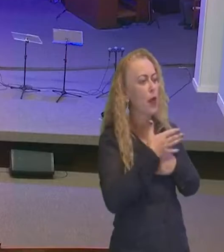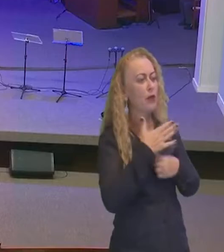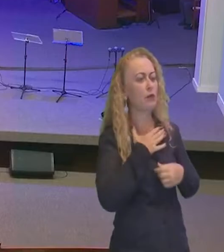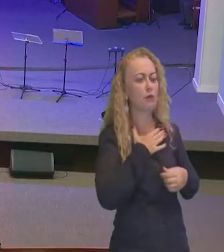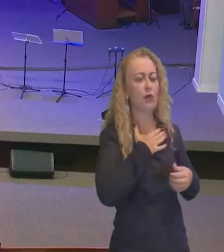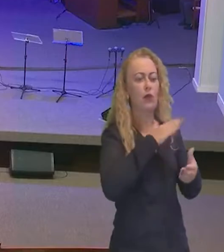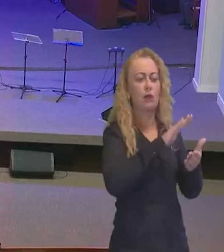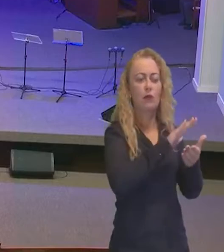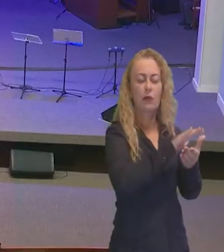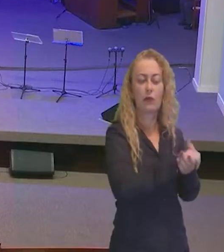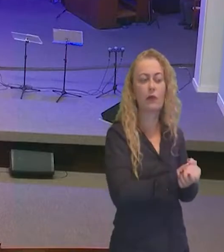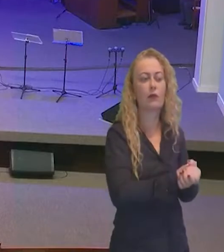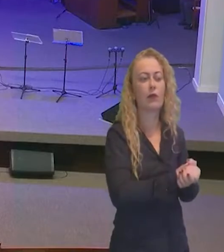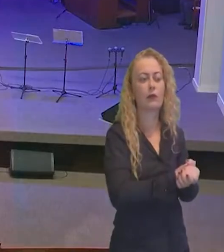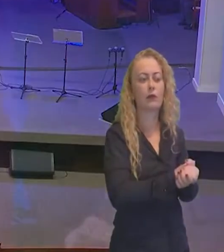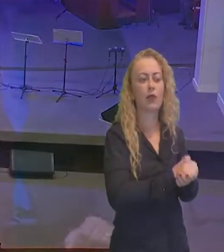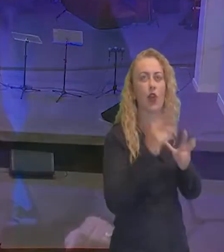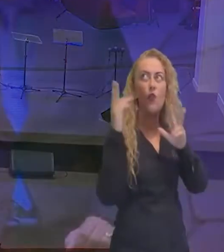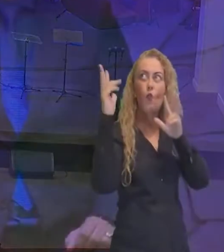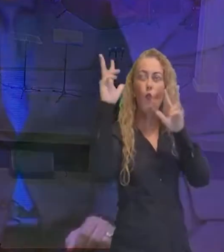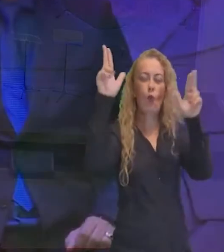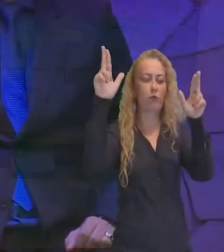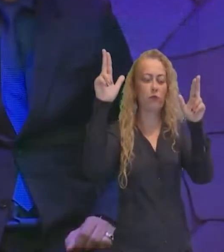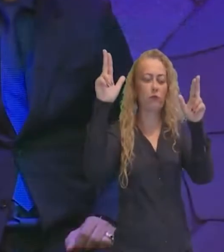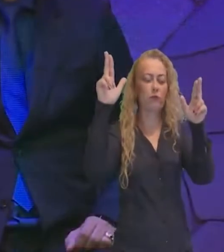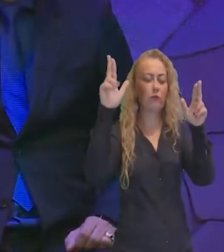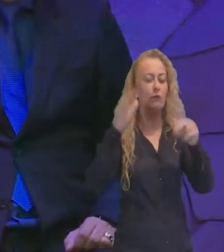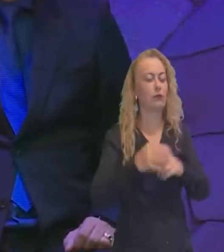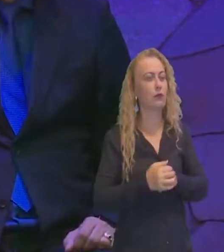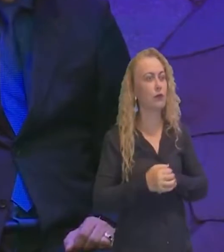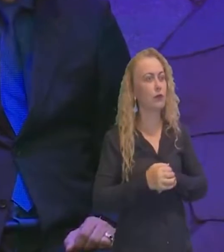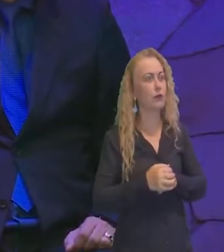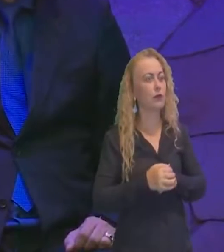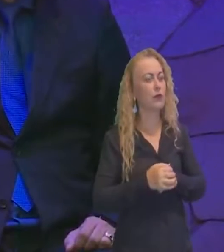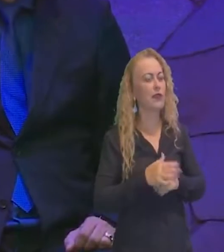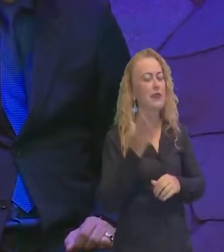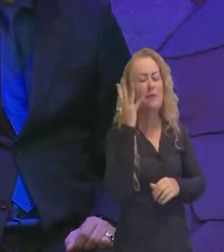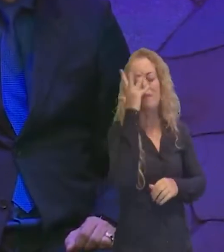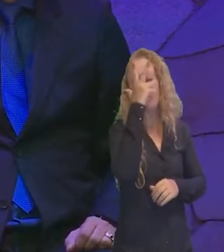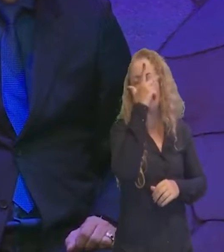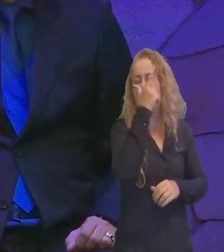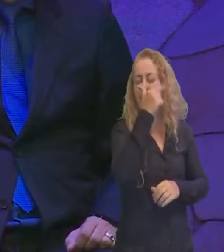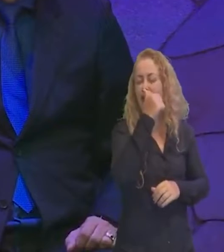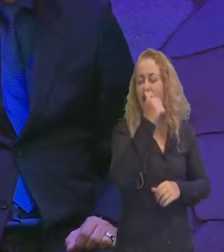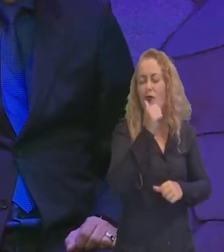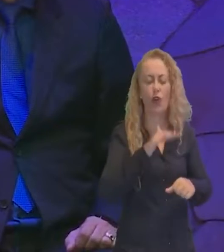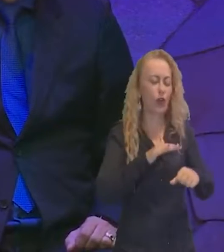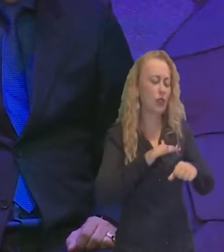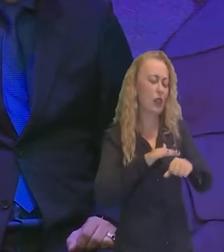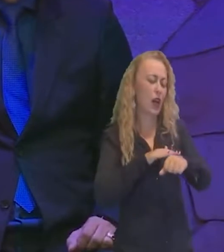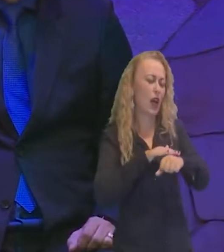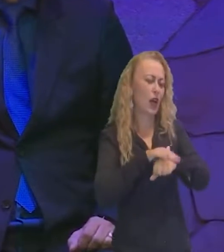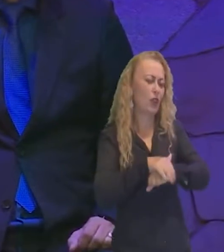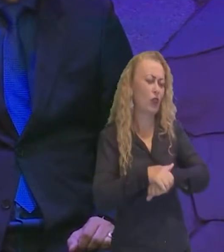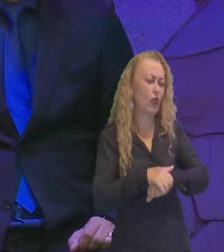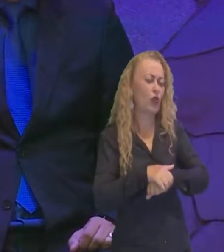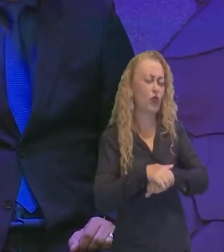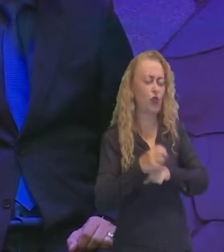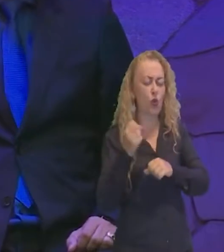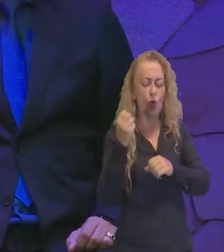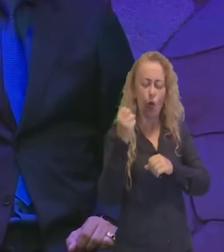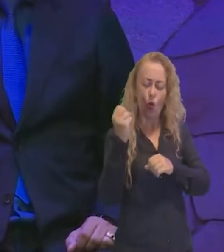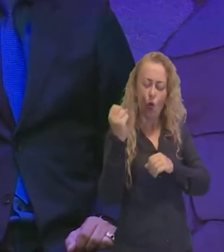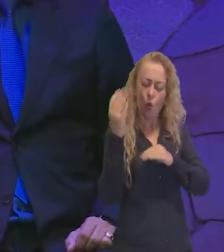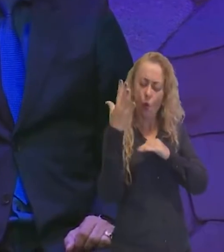gente. Quando à noite você liga o abajur, aquela